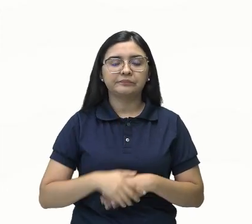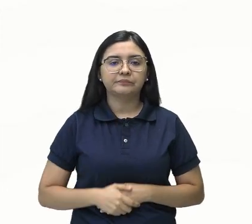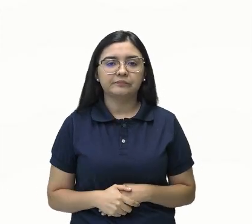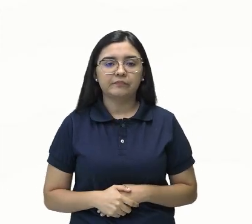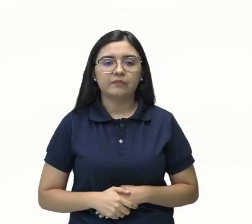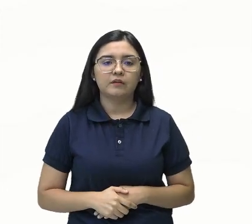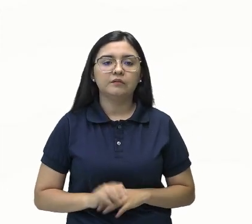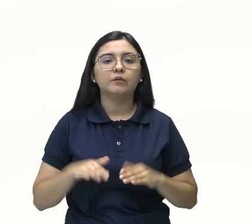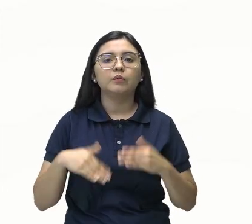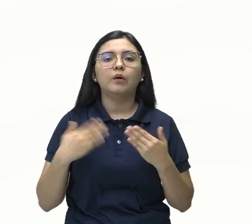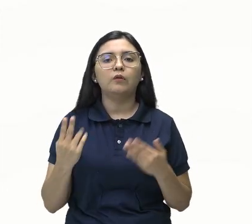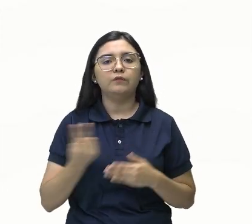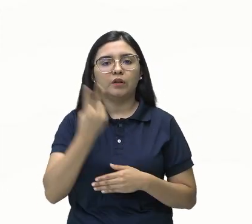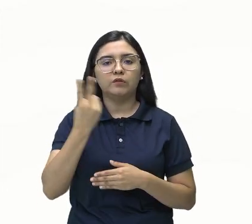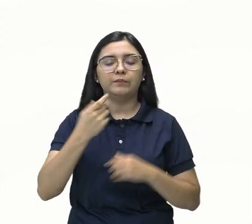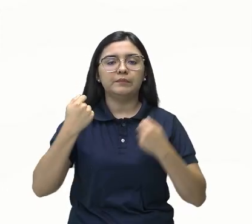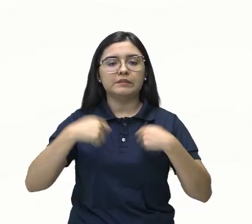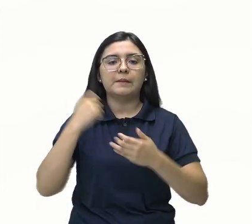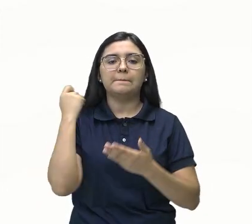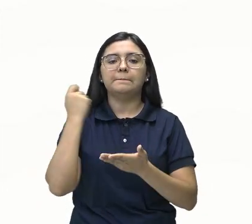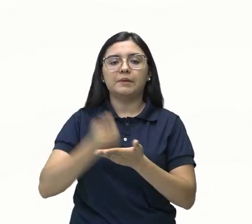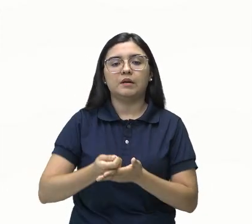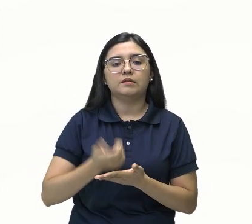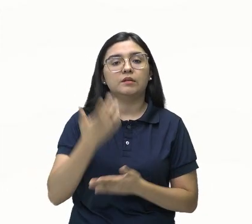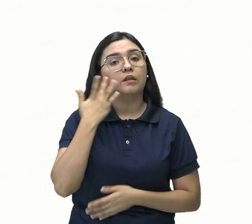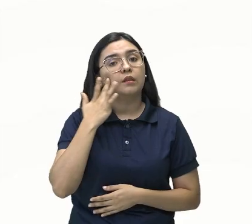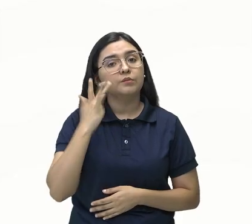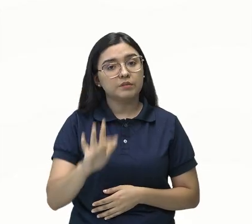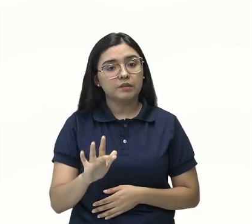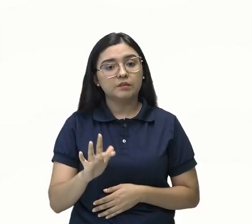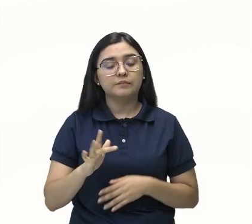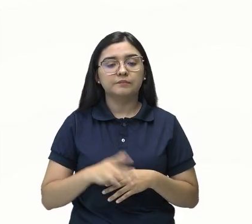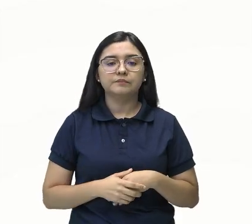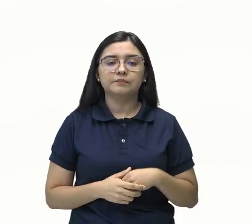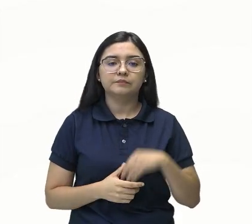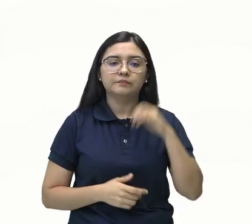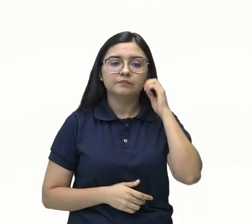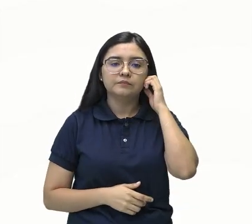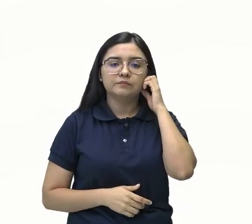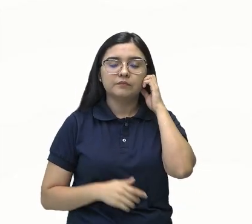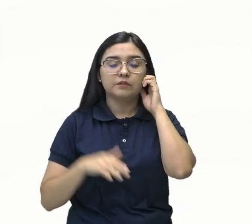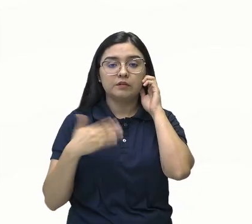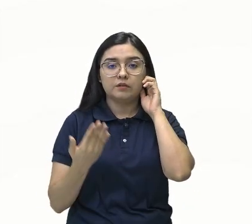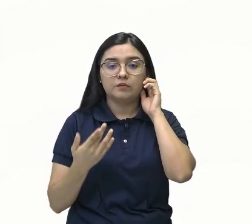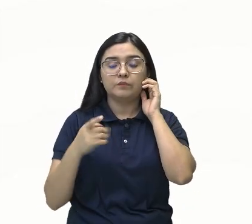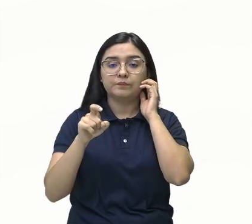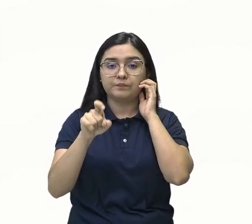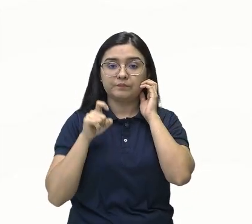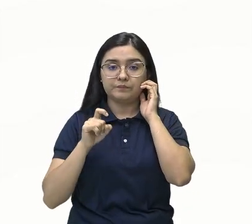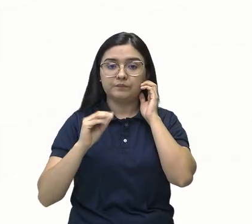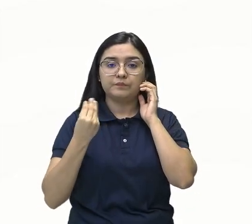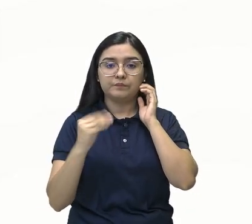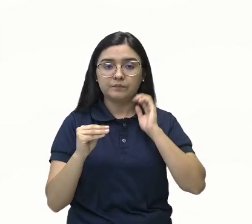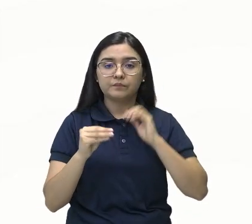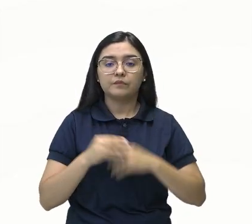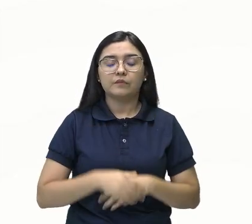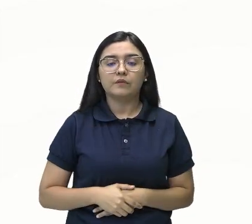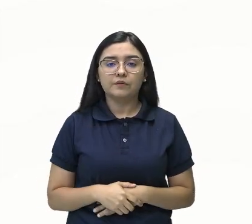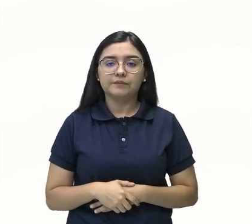E quanto é que ele vai pagar? Não sei. Se eu não sei, é X. Tudo